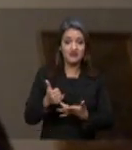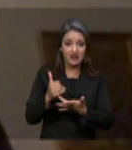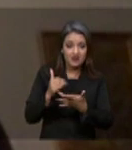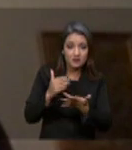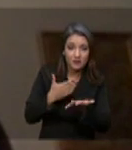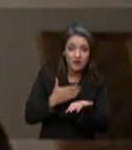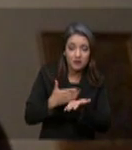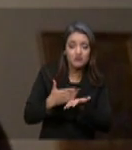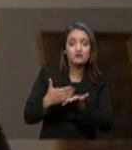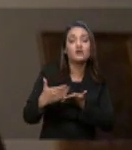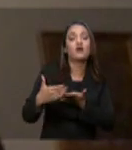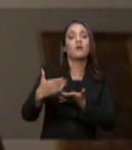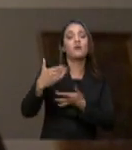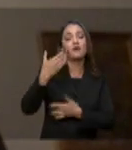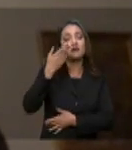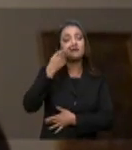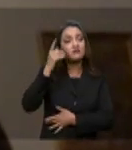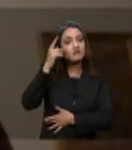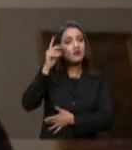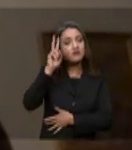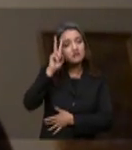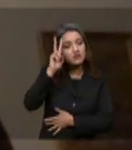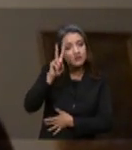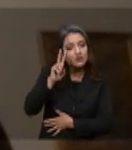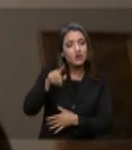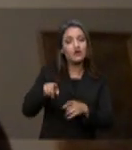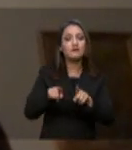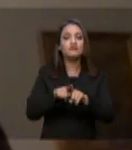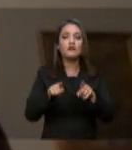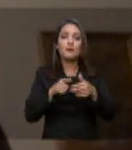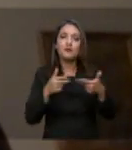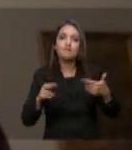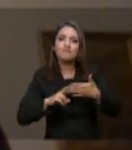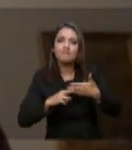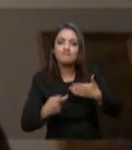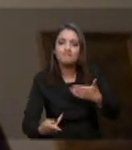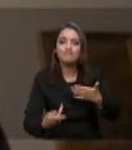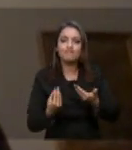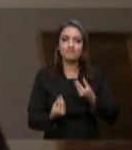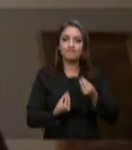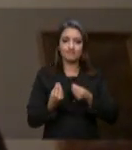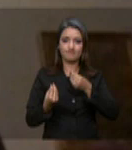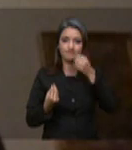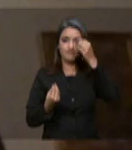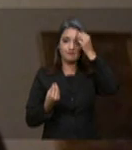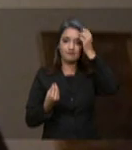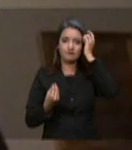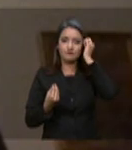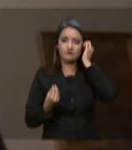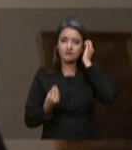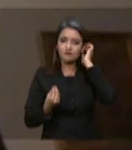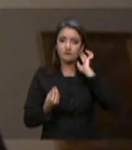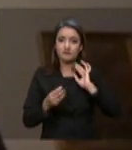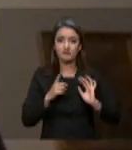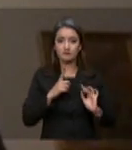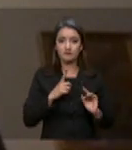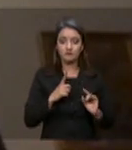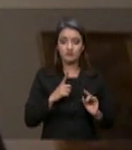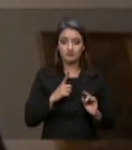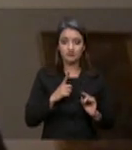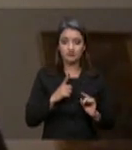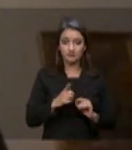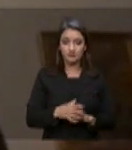mérito da acusação e de eventuais sanções e elas preservam